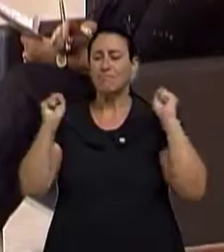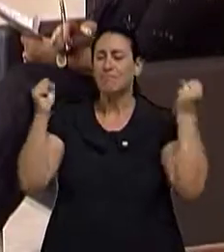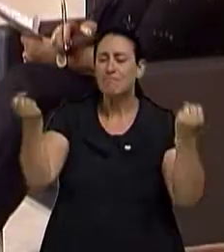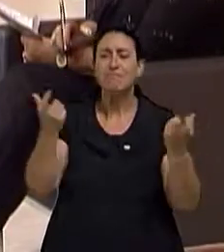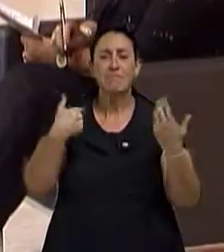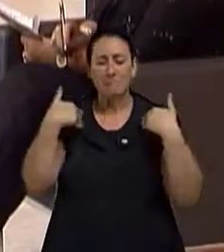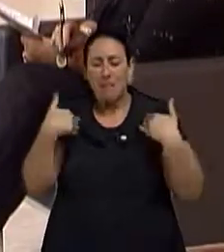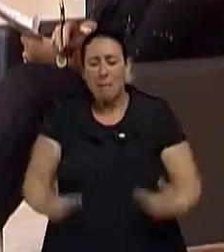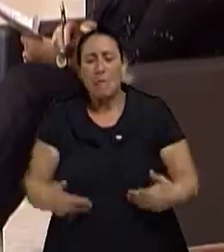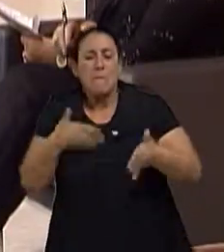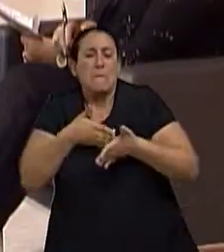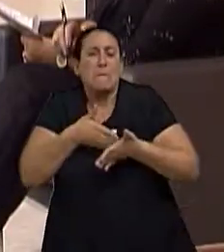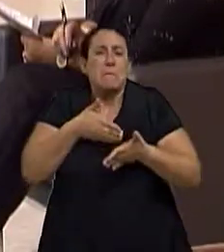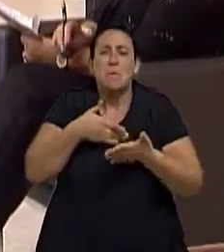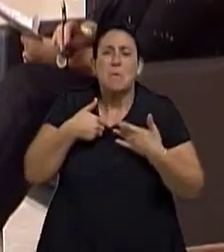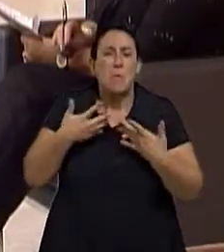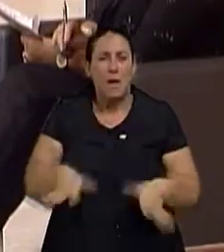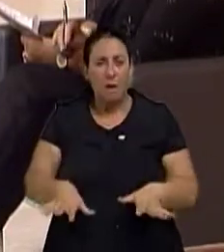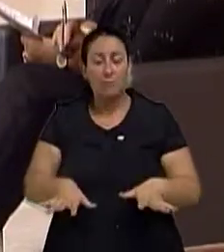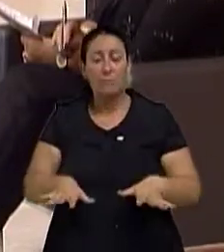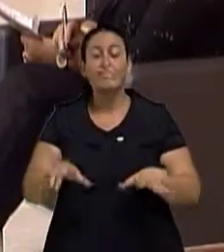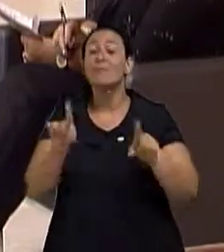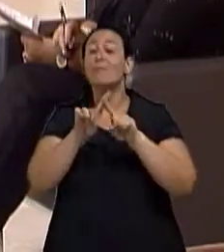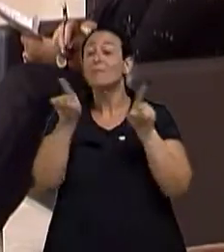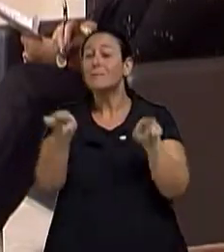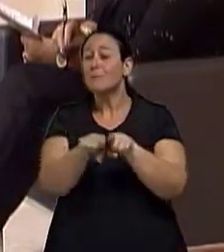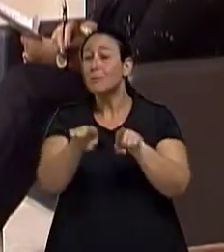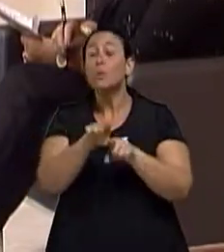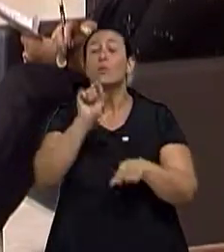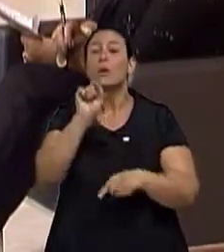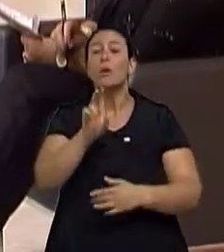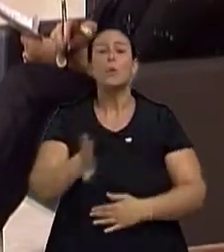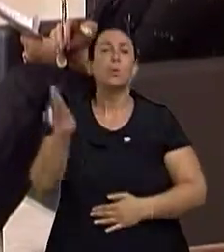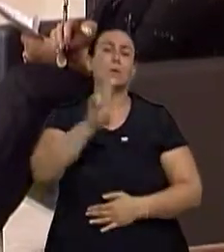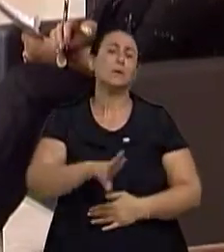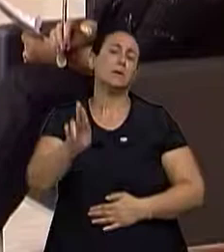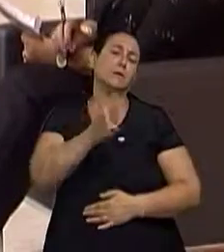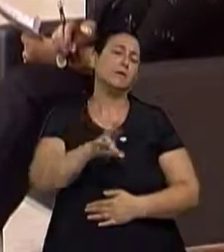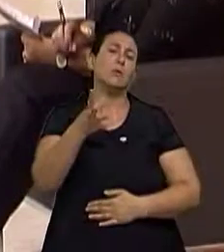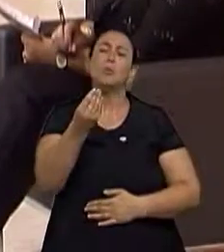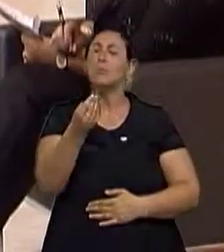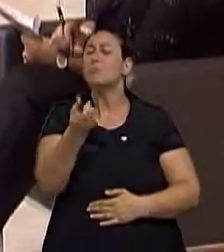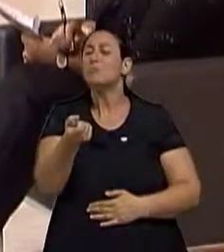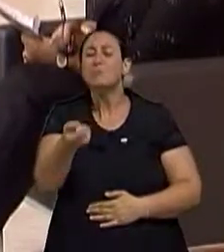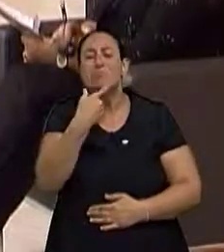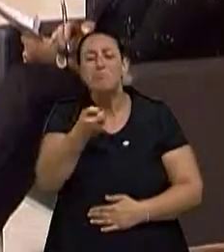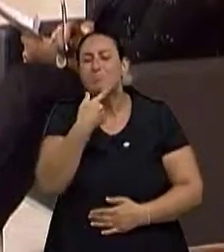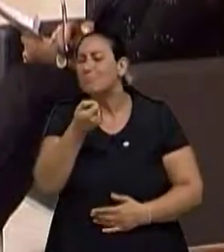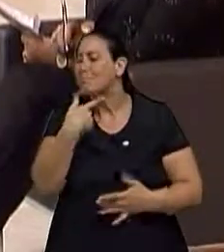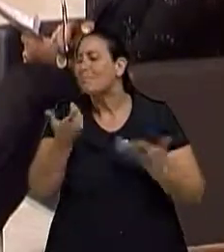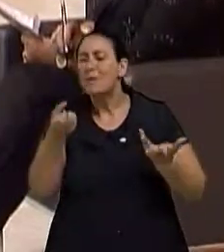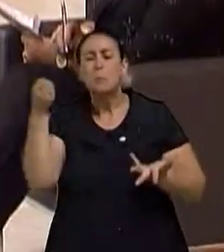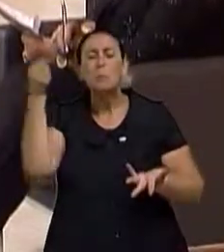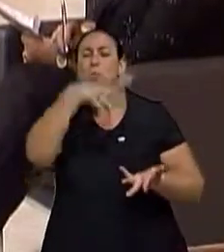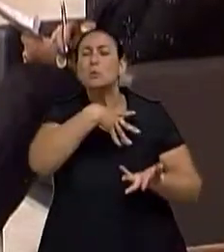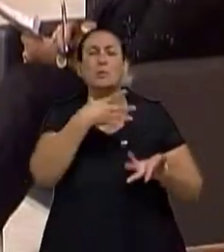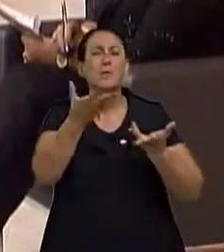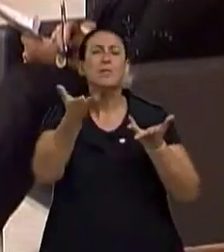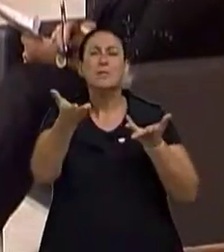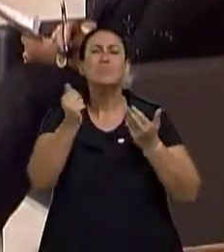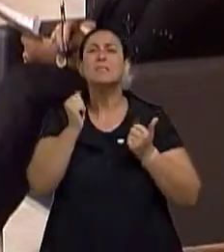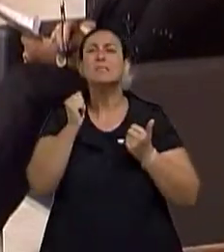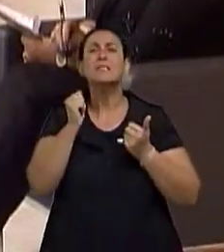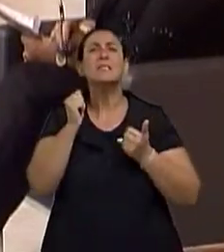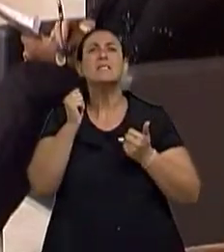também uma coisa que a gente não pode tirar da cabeça, o abuso de substâncias. Né? Porque quando eu falo em abuso de substâncias, nós temos que também ter a